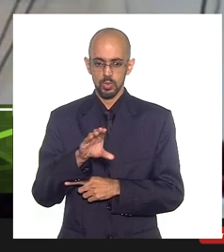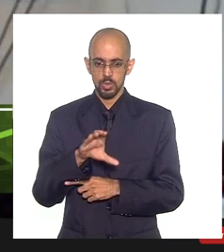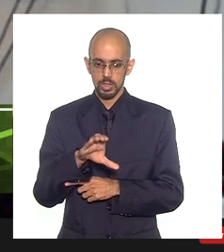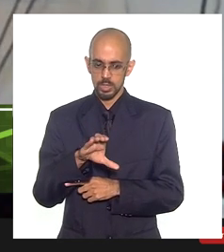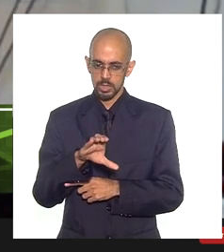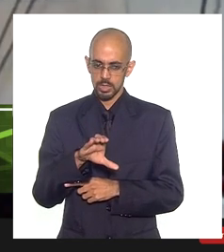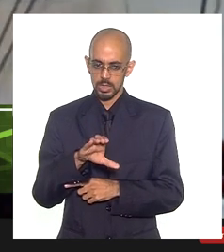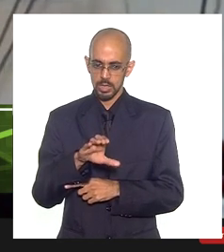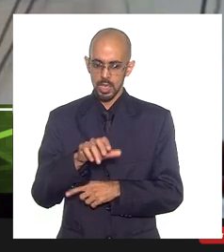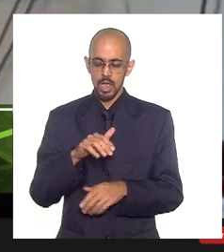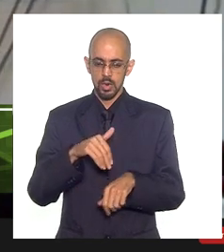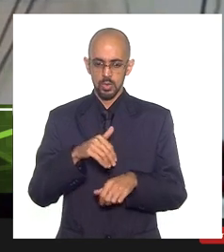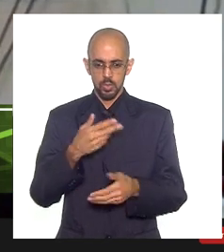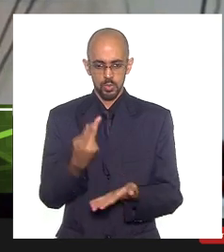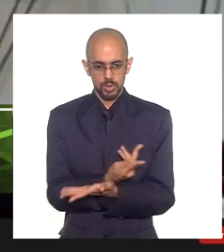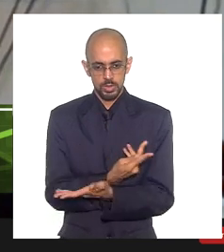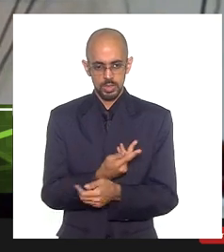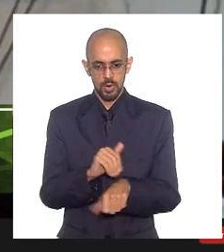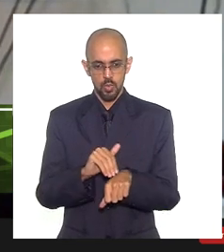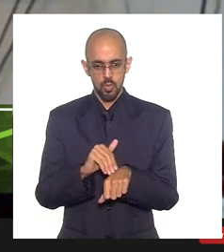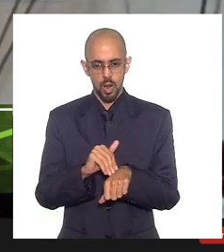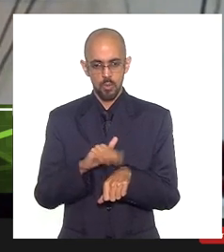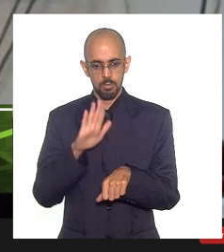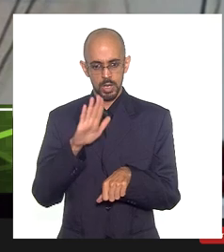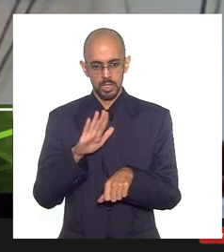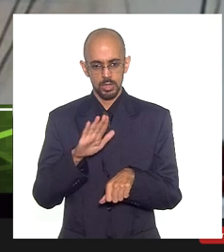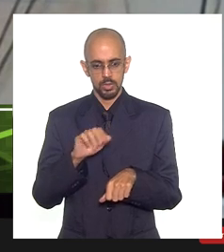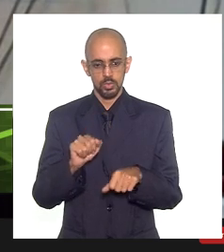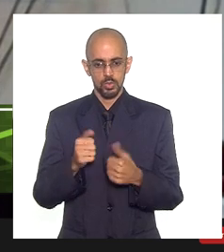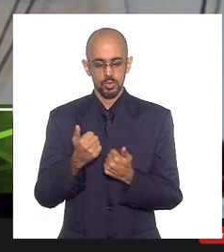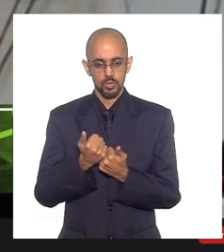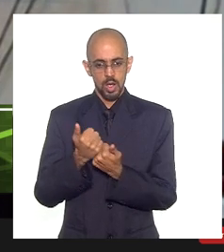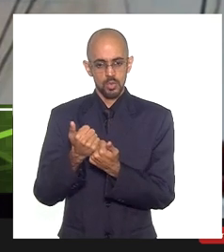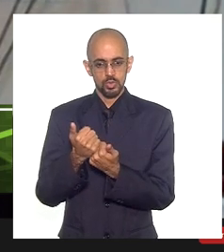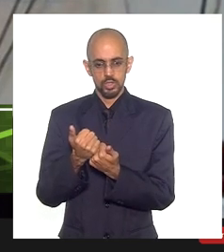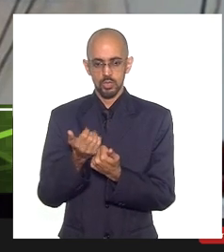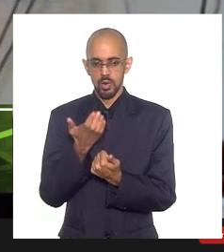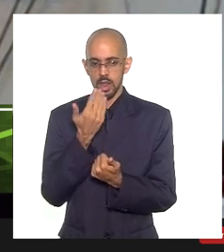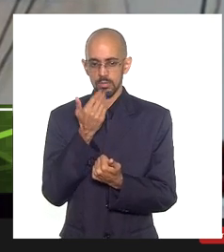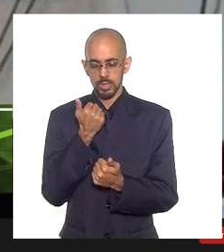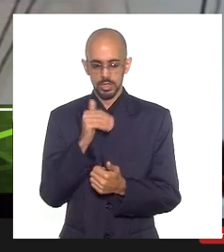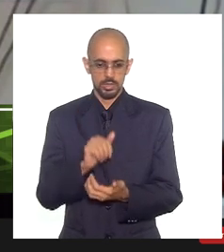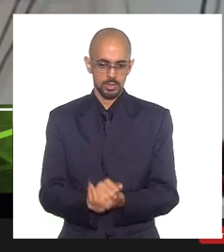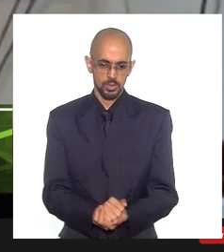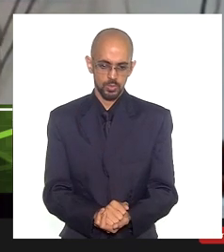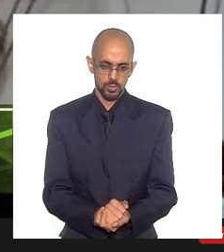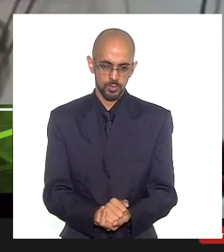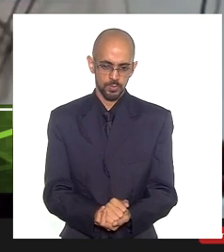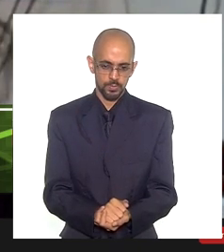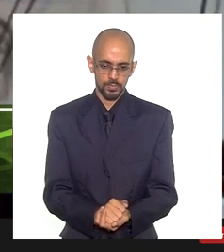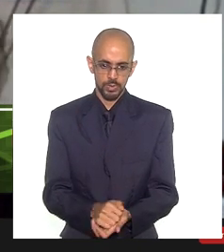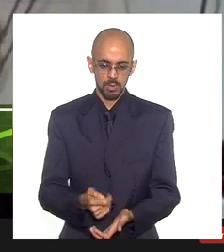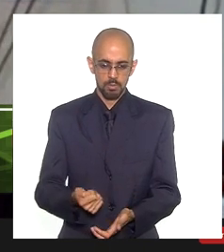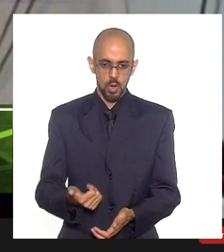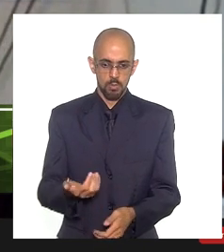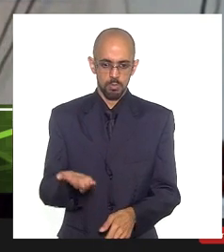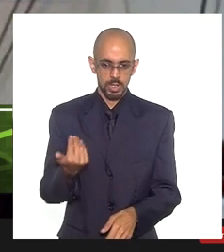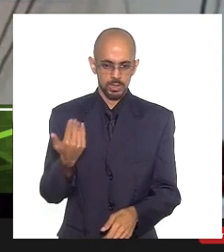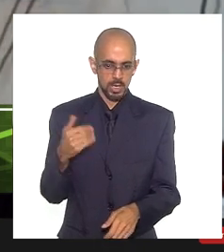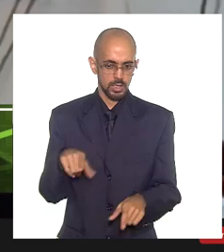houve o aumento na questão do auxílio alimentação e há pouco tempo